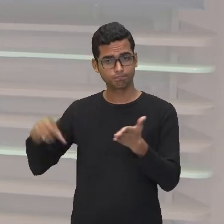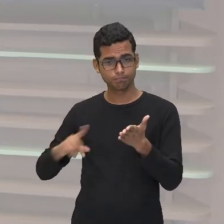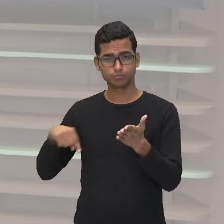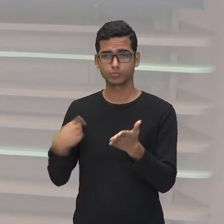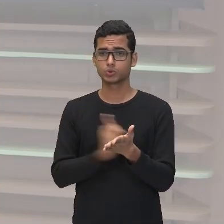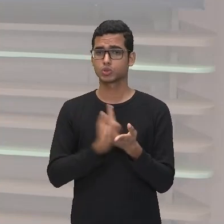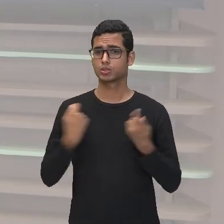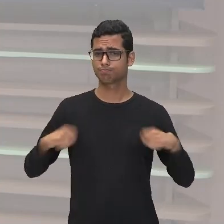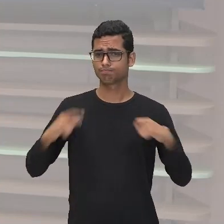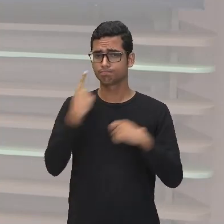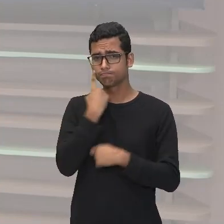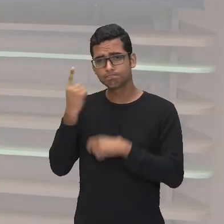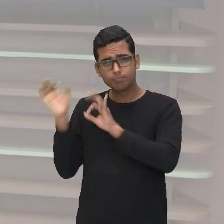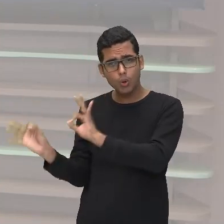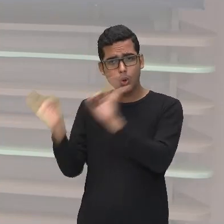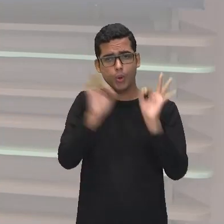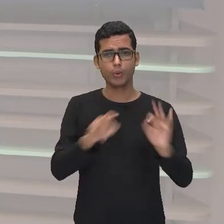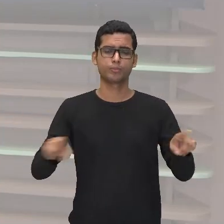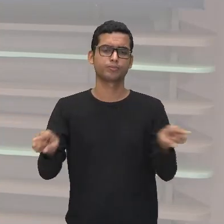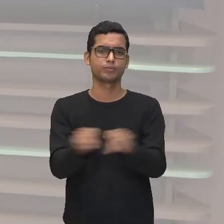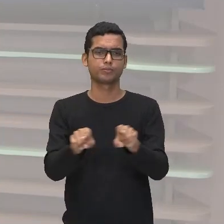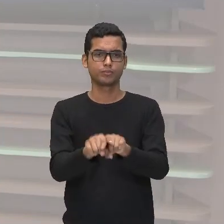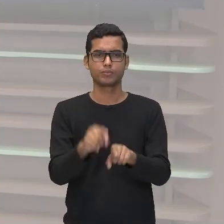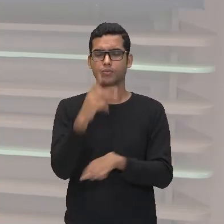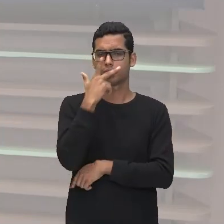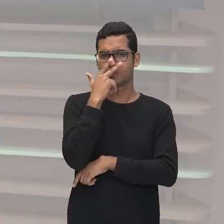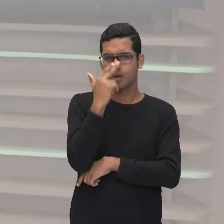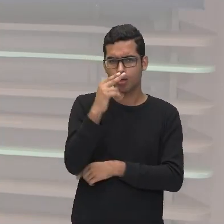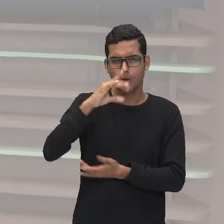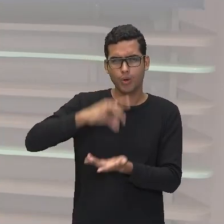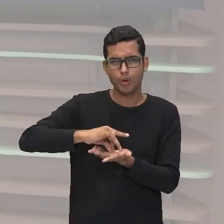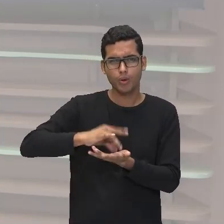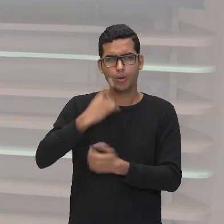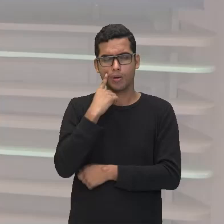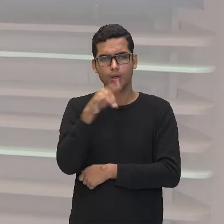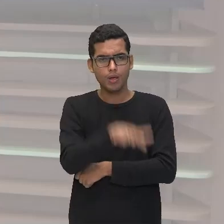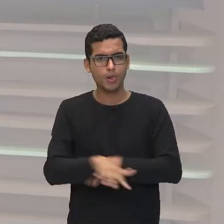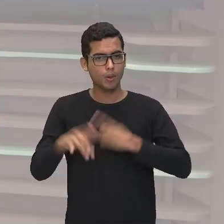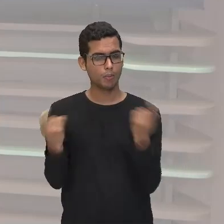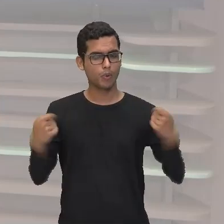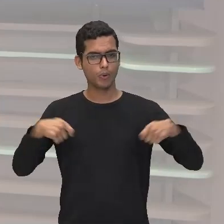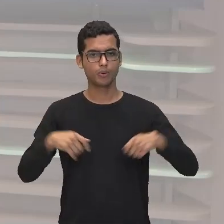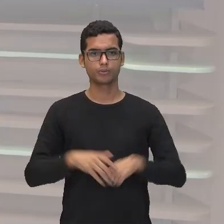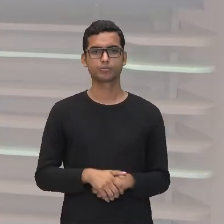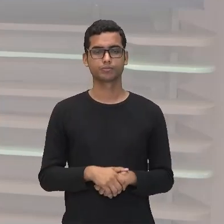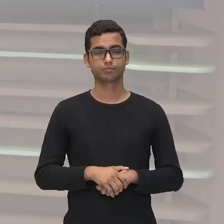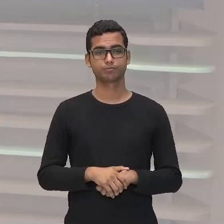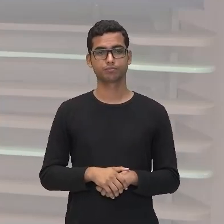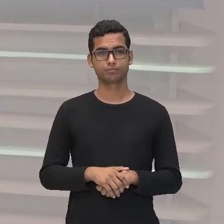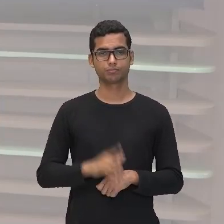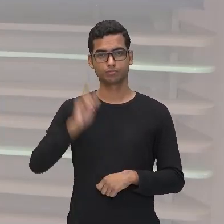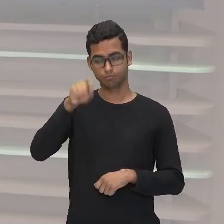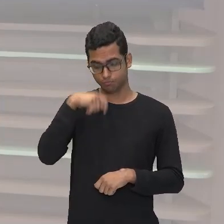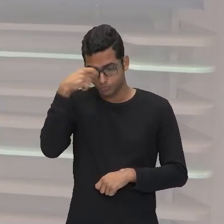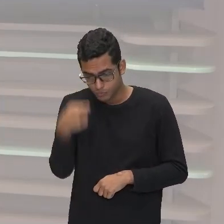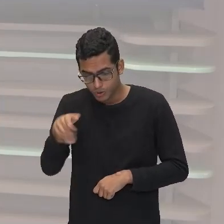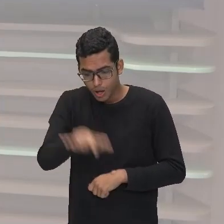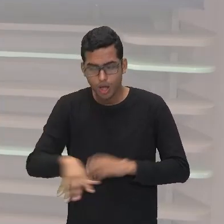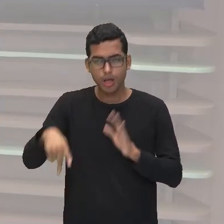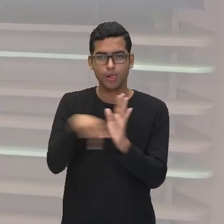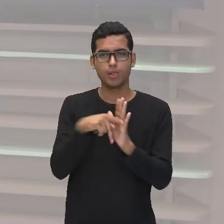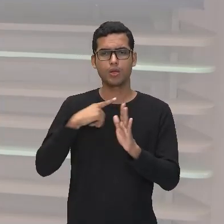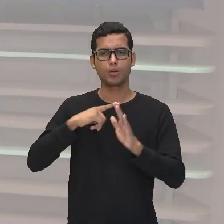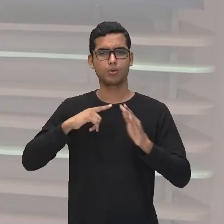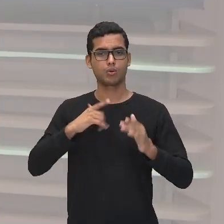que observar também, é que ele parece, uma das interpretações possíveis, que ele parece ser uma homenagem à gastronomia e